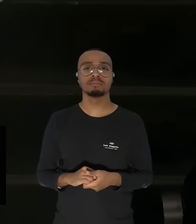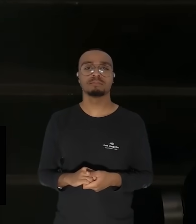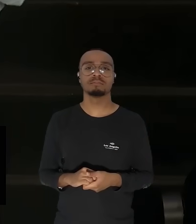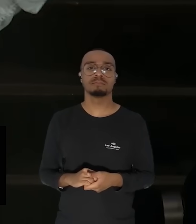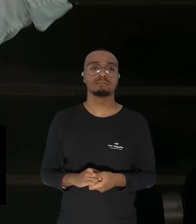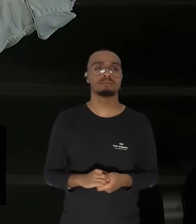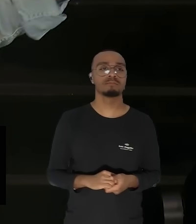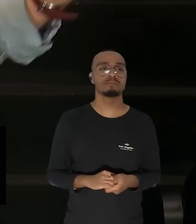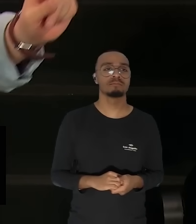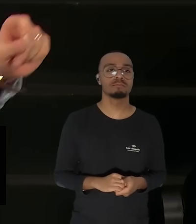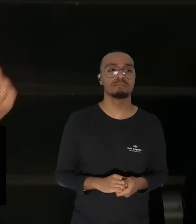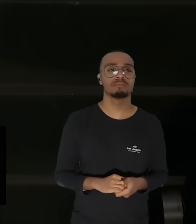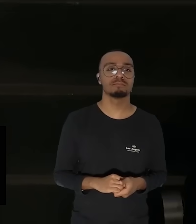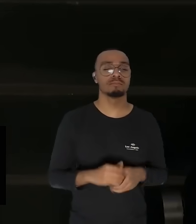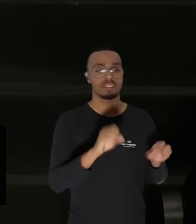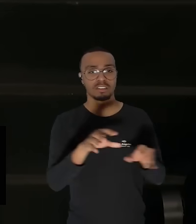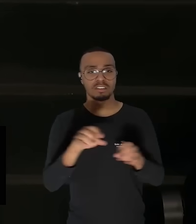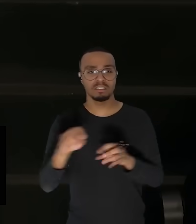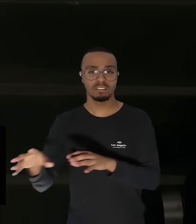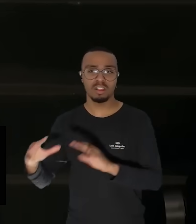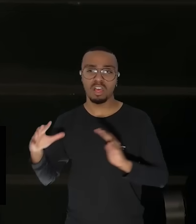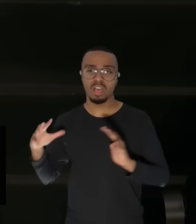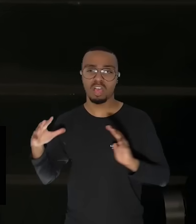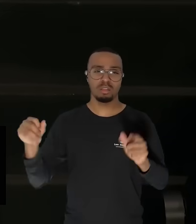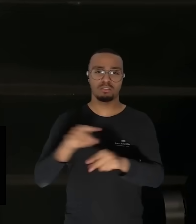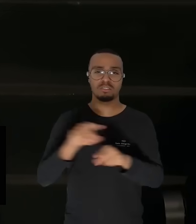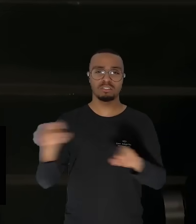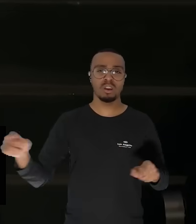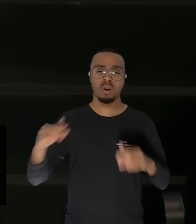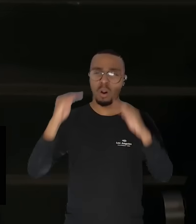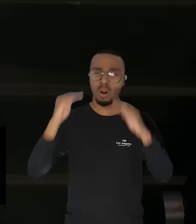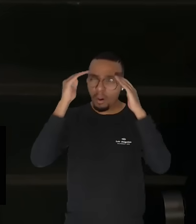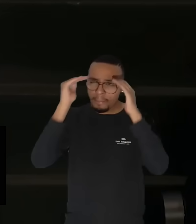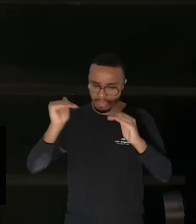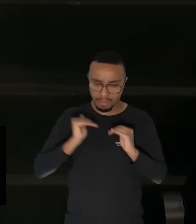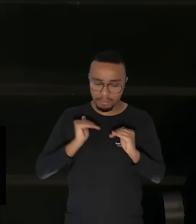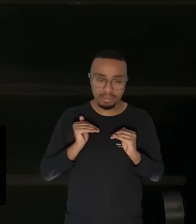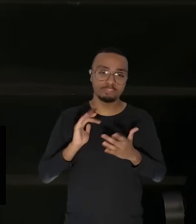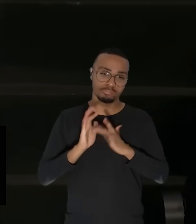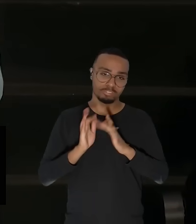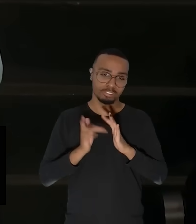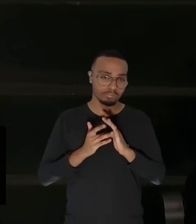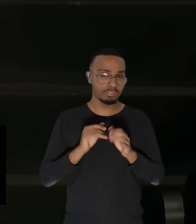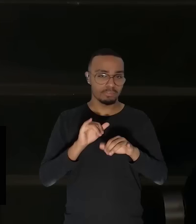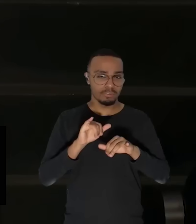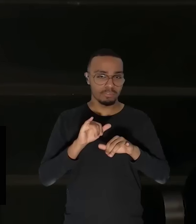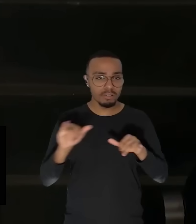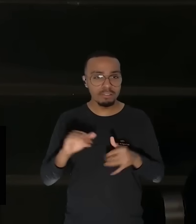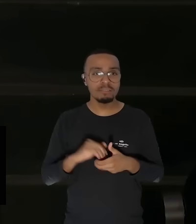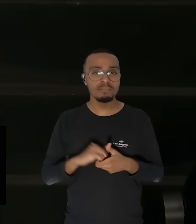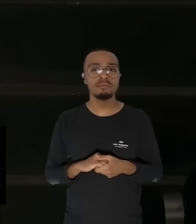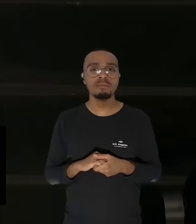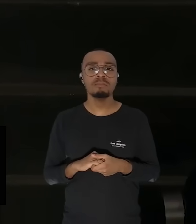Ensinando-os a obedecer a tudo o que eu ordenei a vocês. O que, que ele diz? Eu,